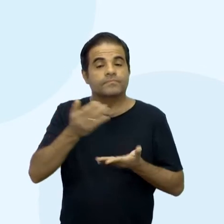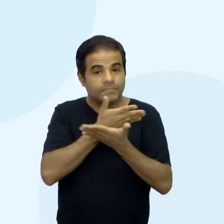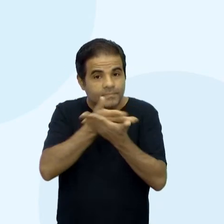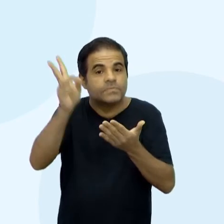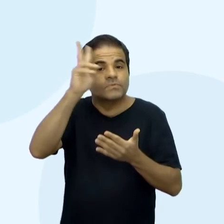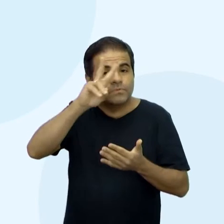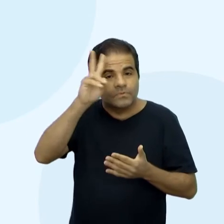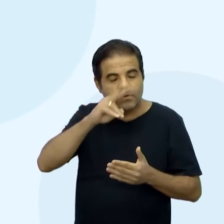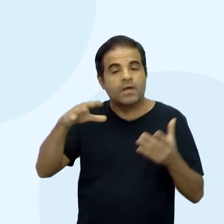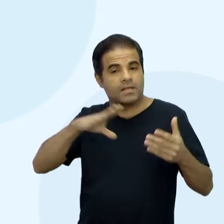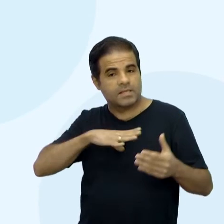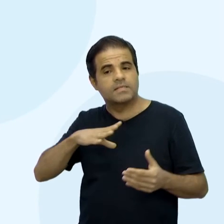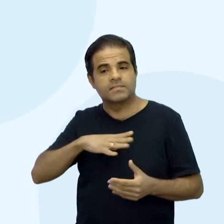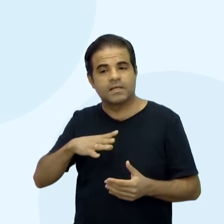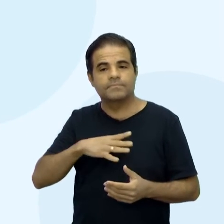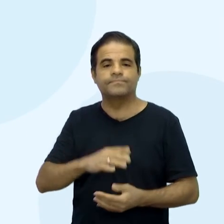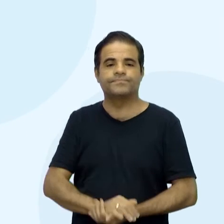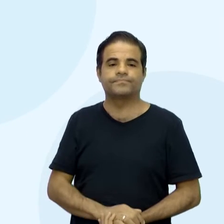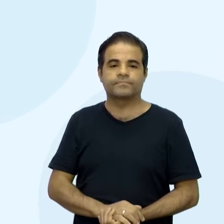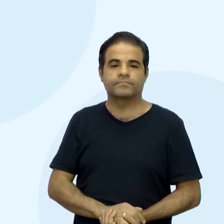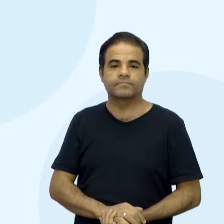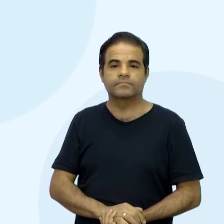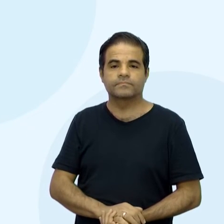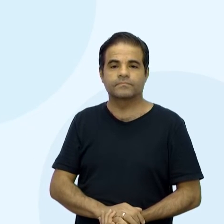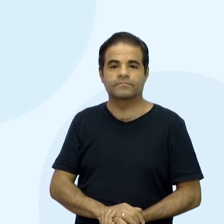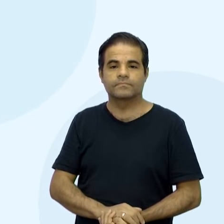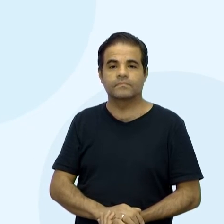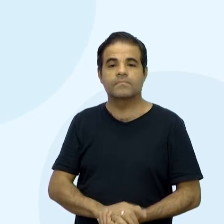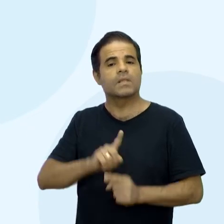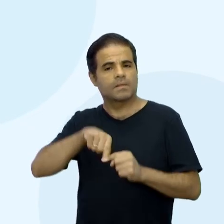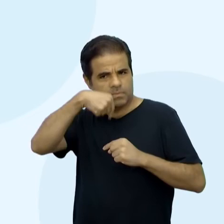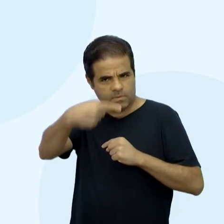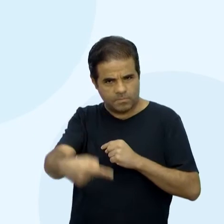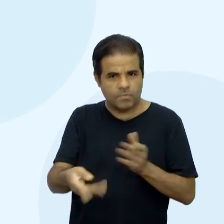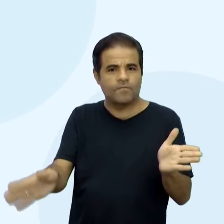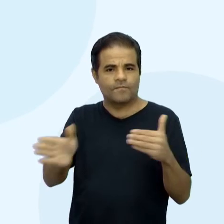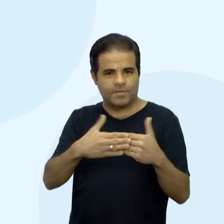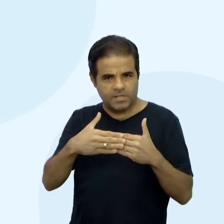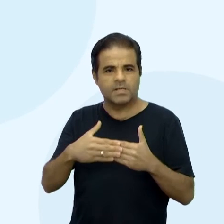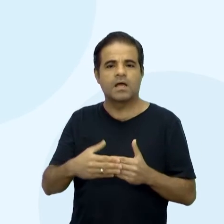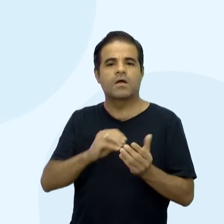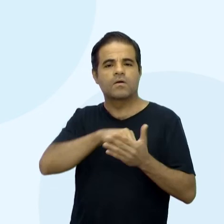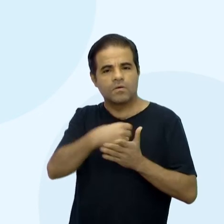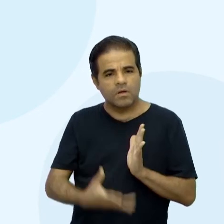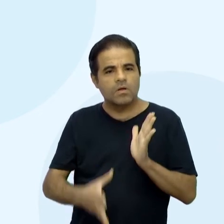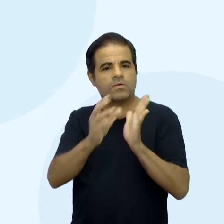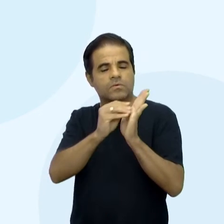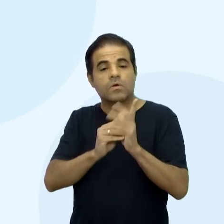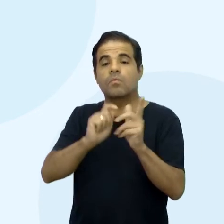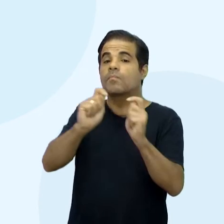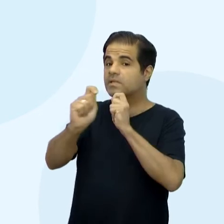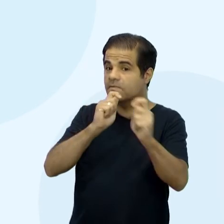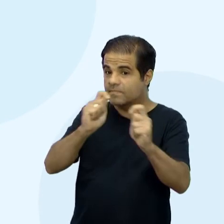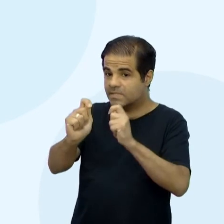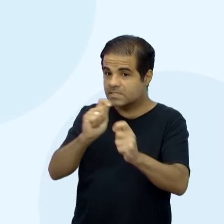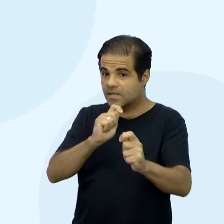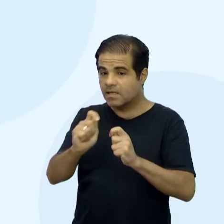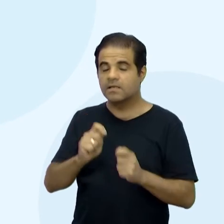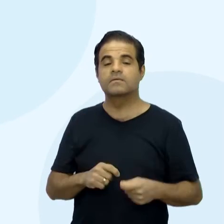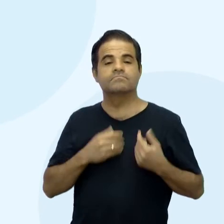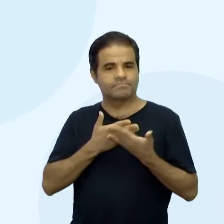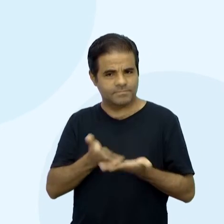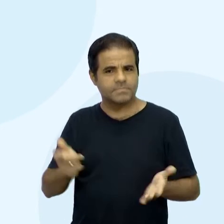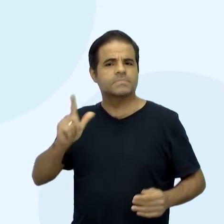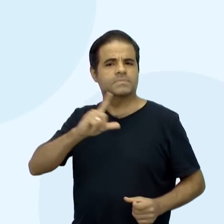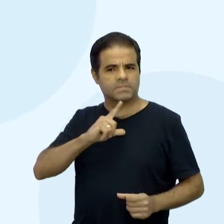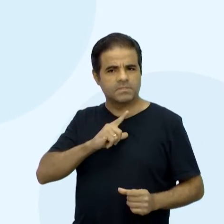história da cidade, tá? Bem, aí depois, para a gente fechar o nosso conteúdo, eu realizei uma entrevista. Então